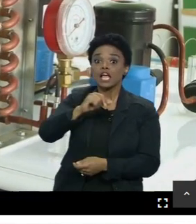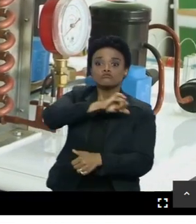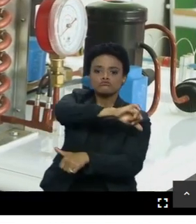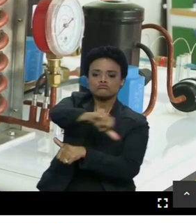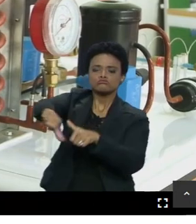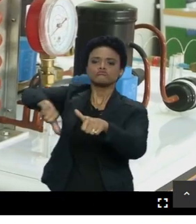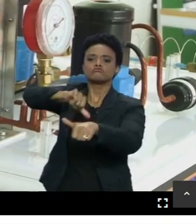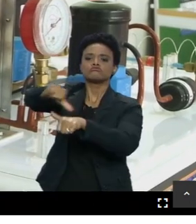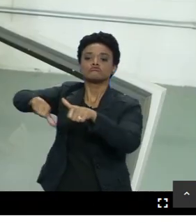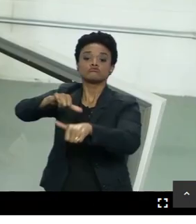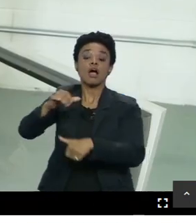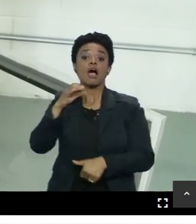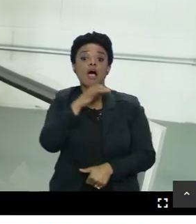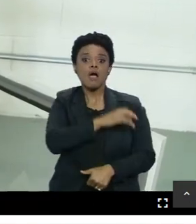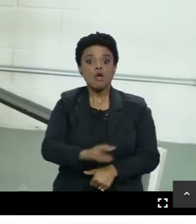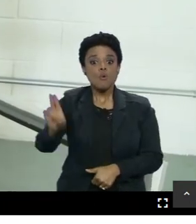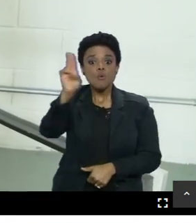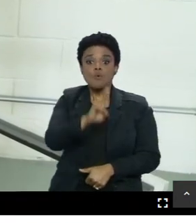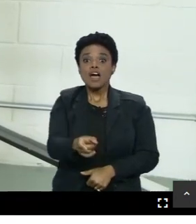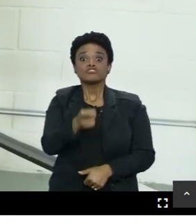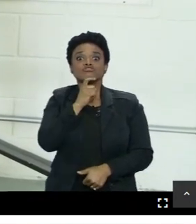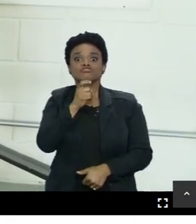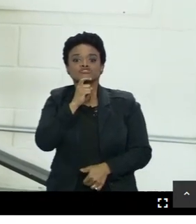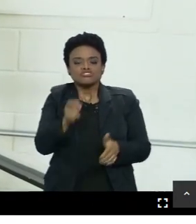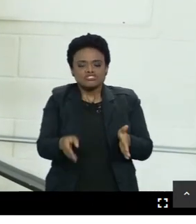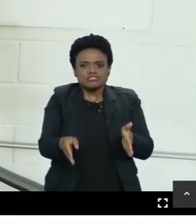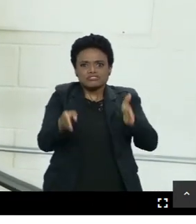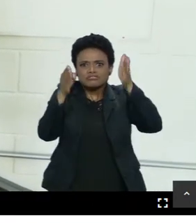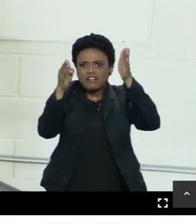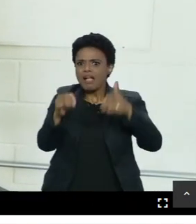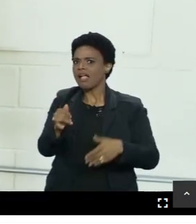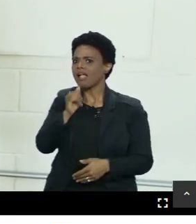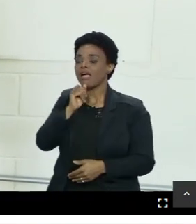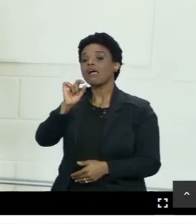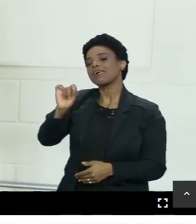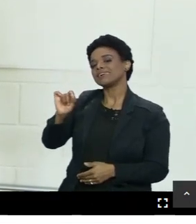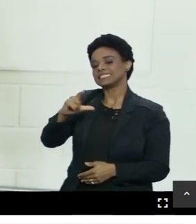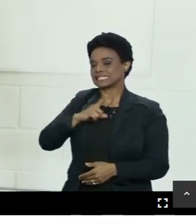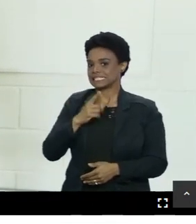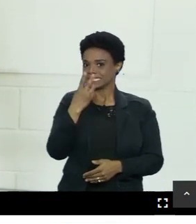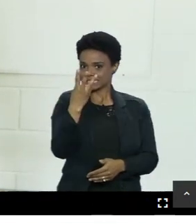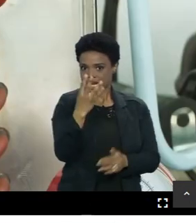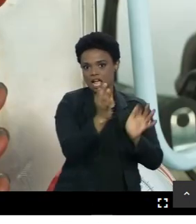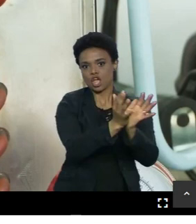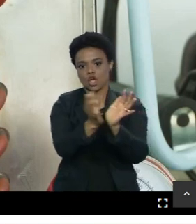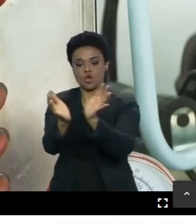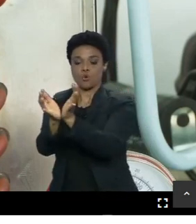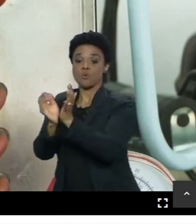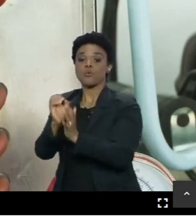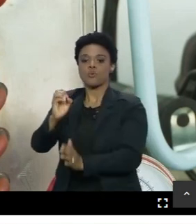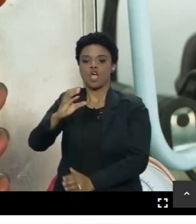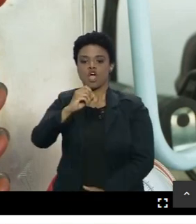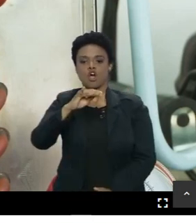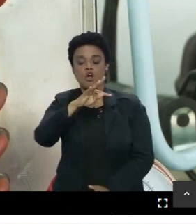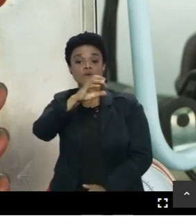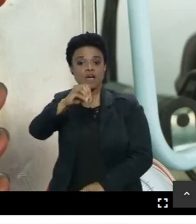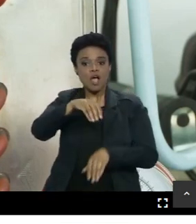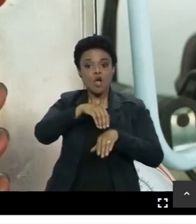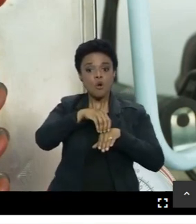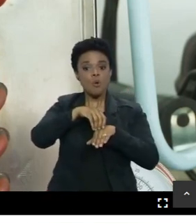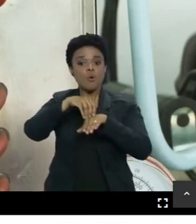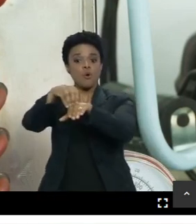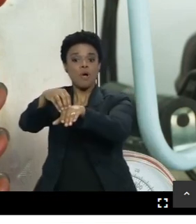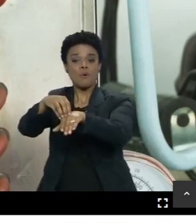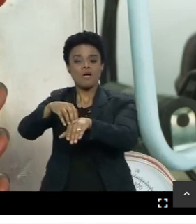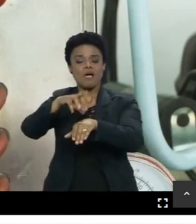como este utilizado em uma geladeira, por exemplo, funciona com base em 3 mecanismos: a convecção, a condução e a